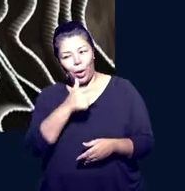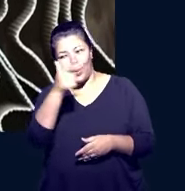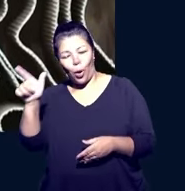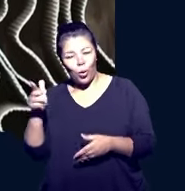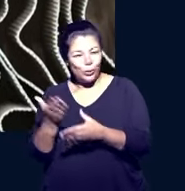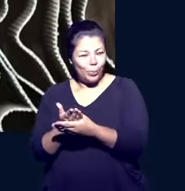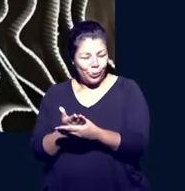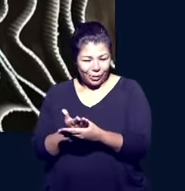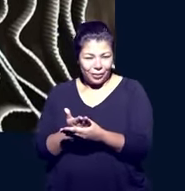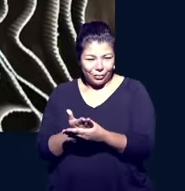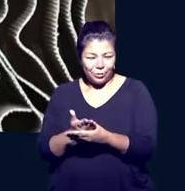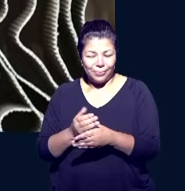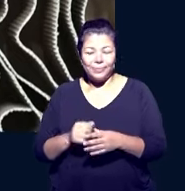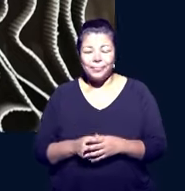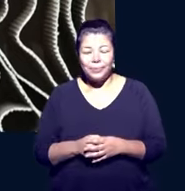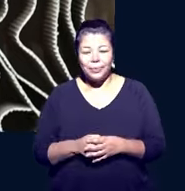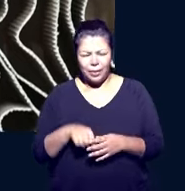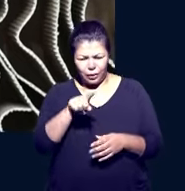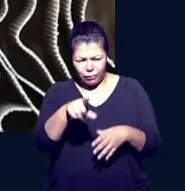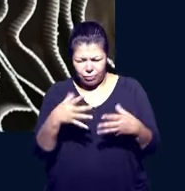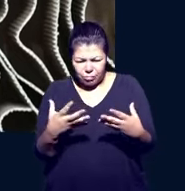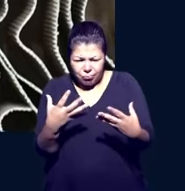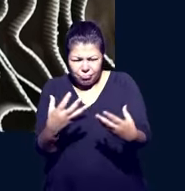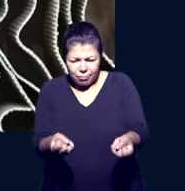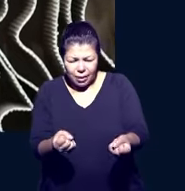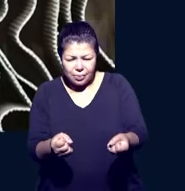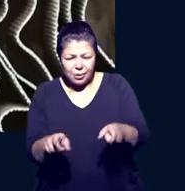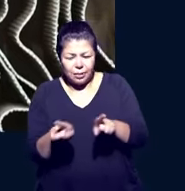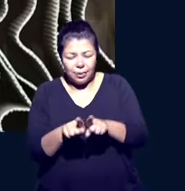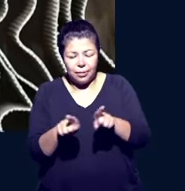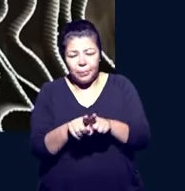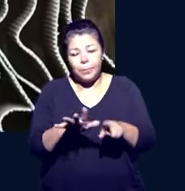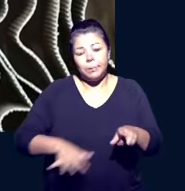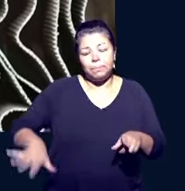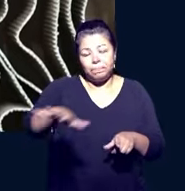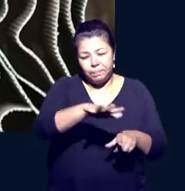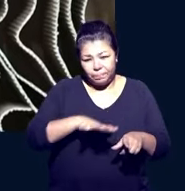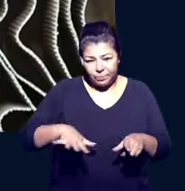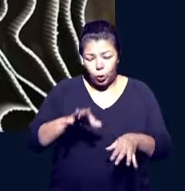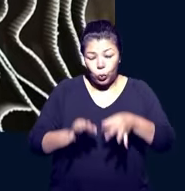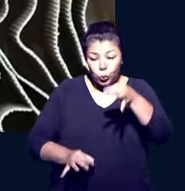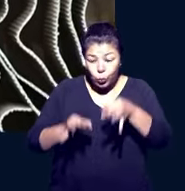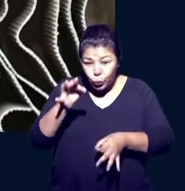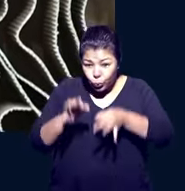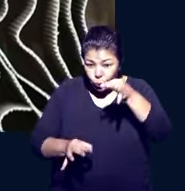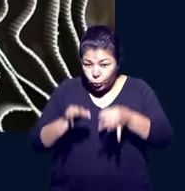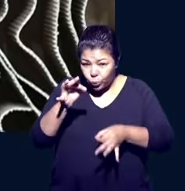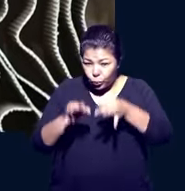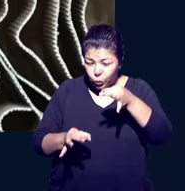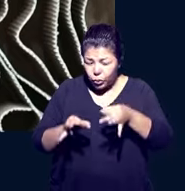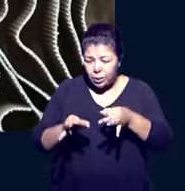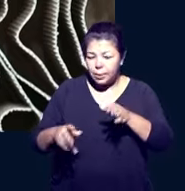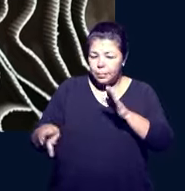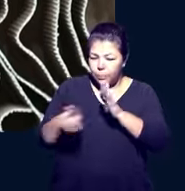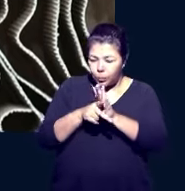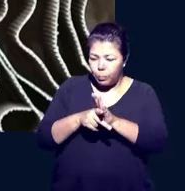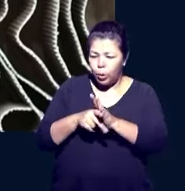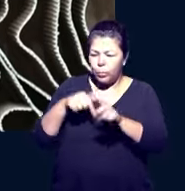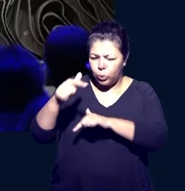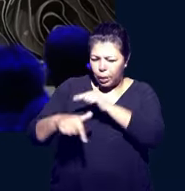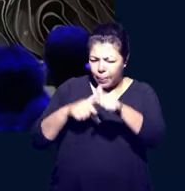reforma trabalhista e a sua aceitação pela justiça do trabalho preocupa o Supremo e preocupa o